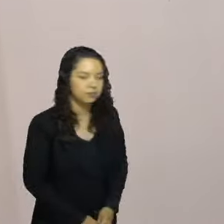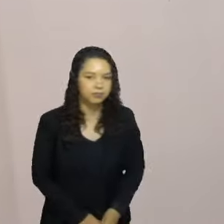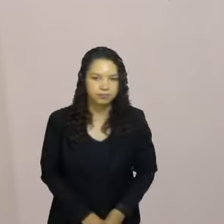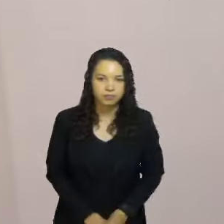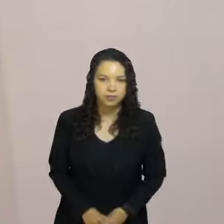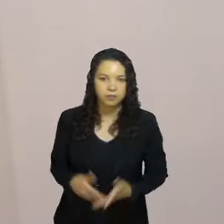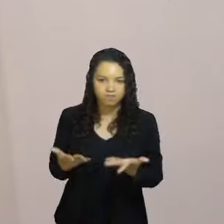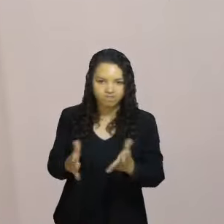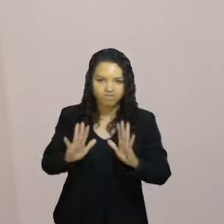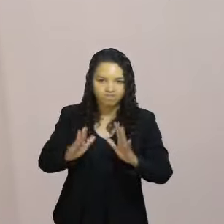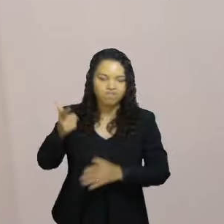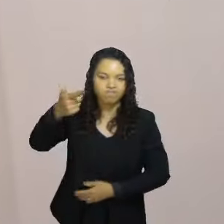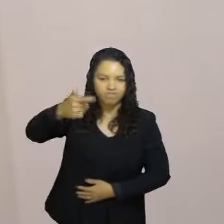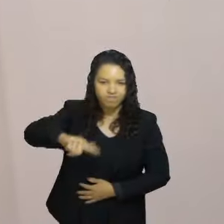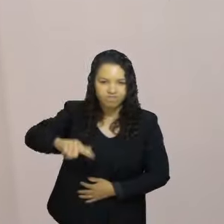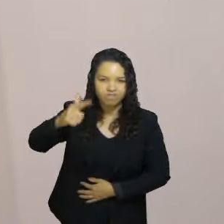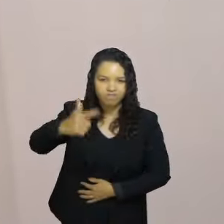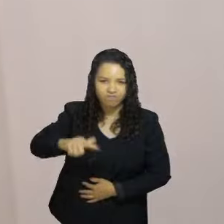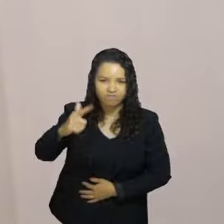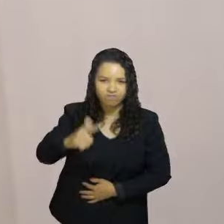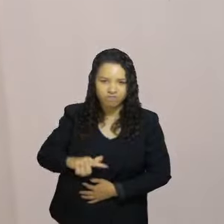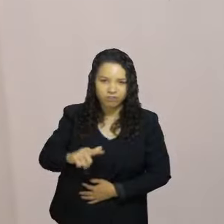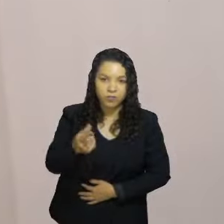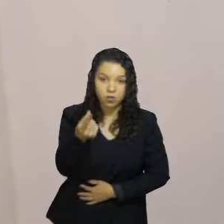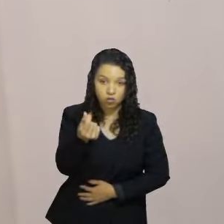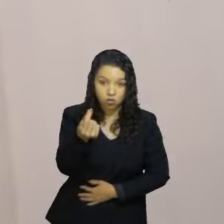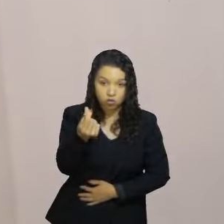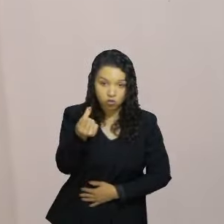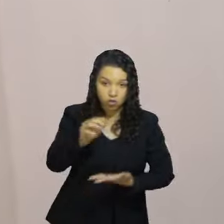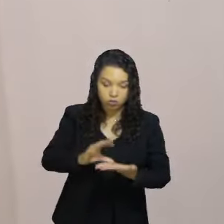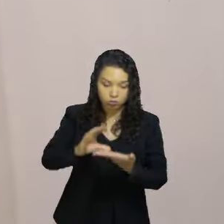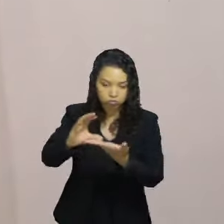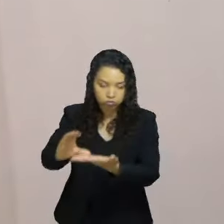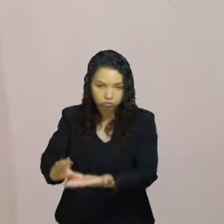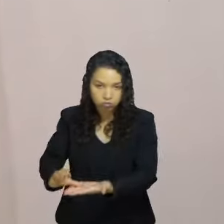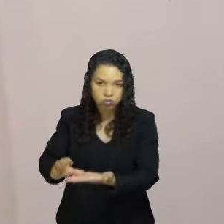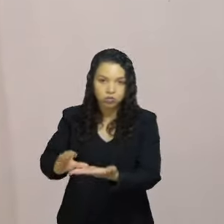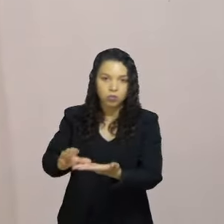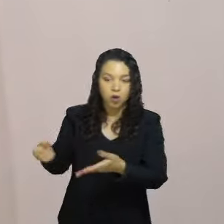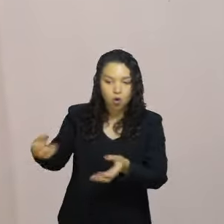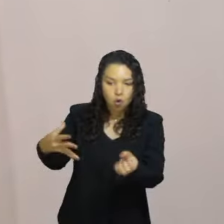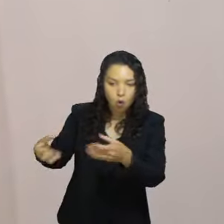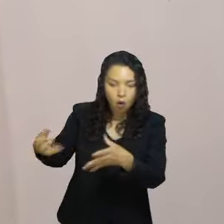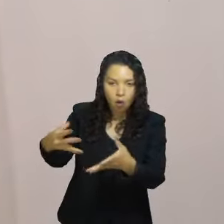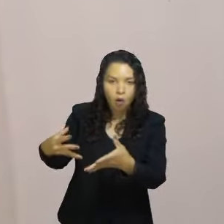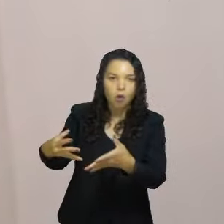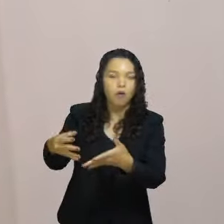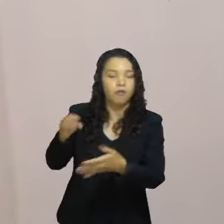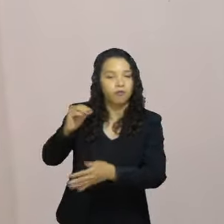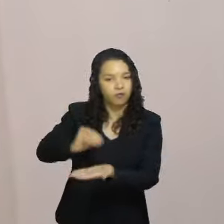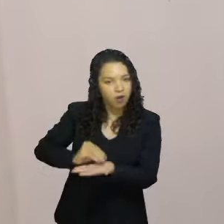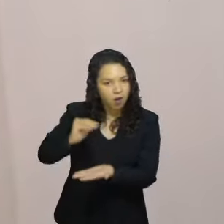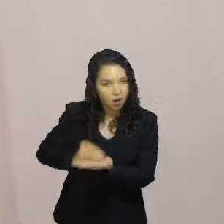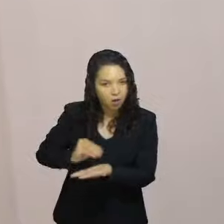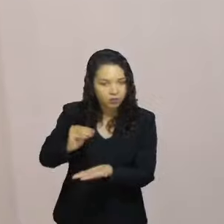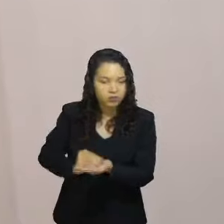repete. Falta investimentos e modernização para as nossas estatais